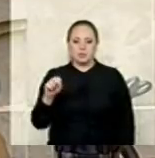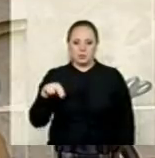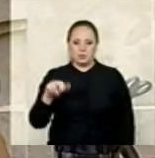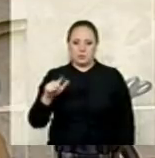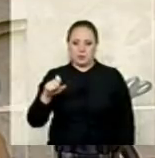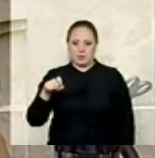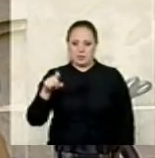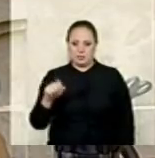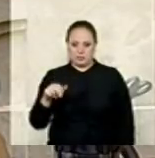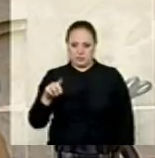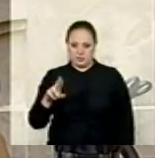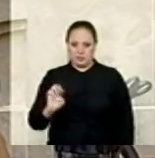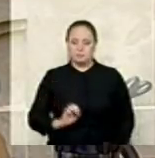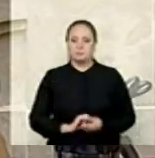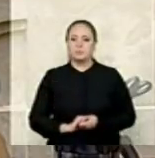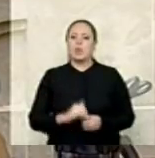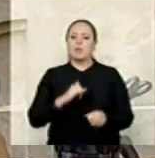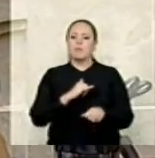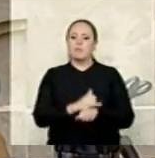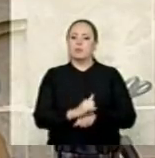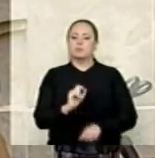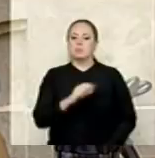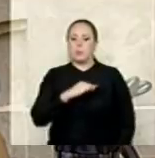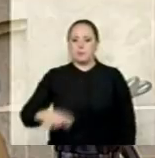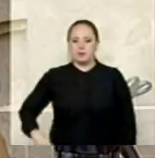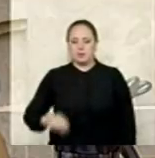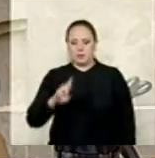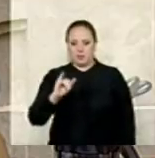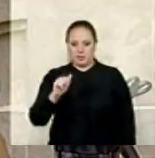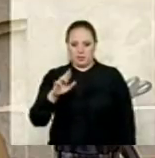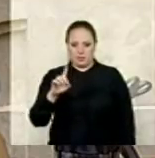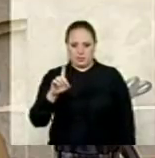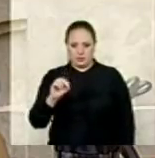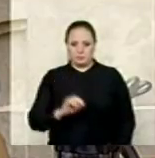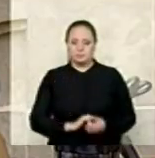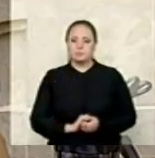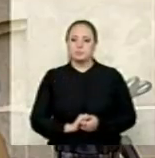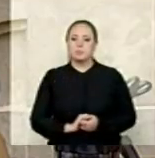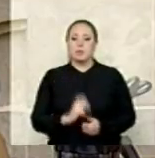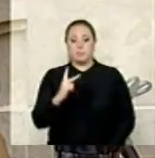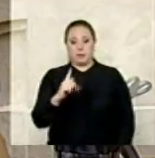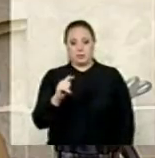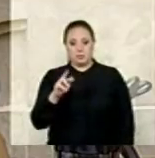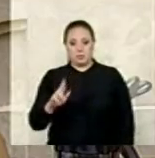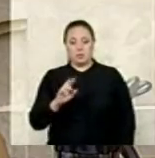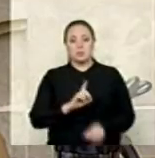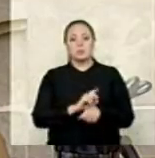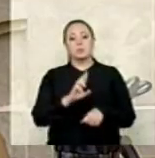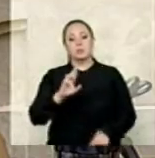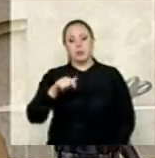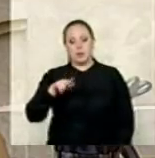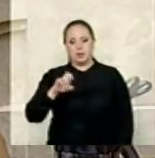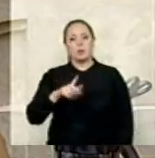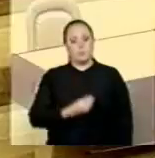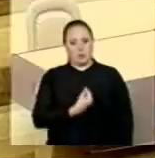de Moraes. Ausente justificadamente, o ministro Ricardo Lewandowski. Procuradora-Geral da República, doutora Raquel Elias Ferreira